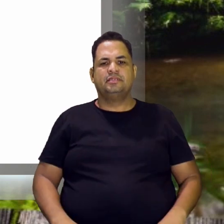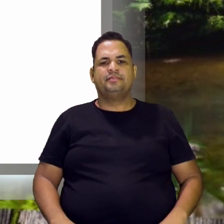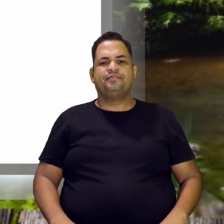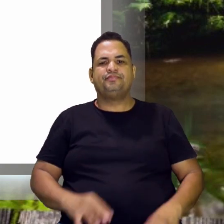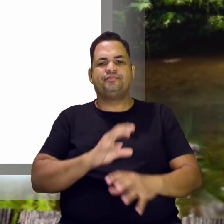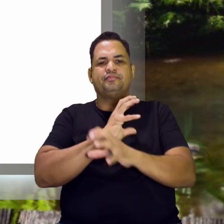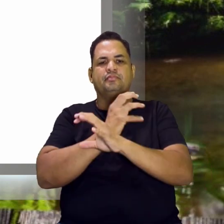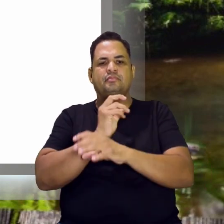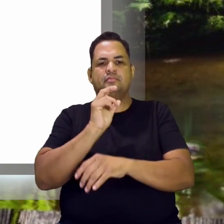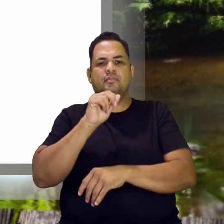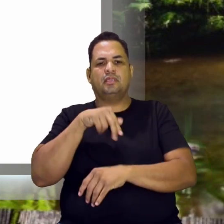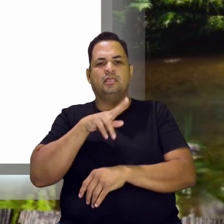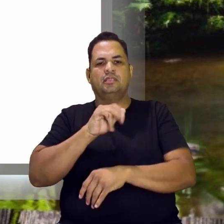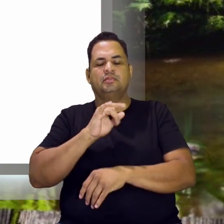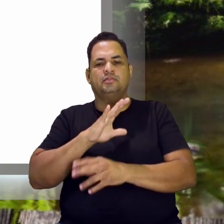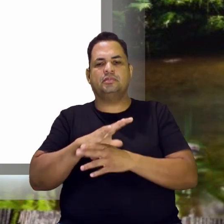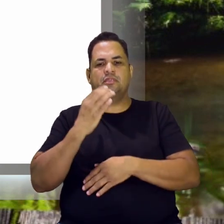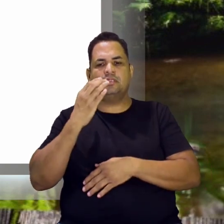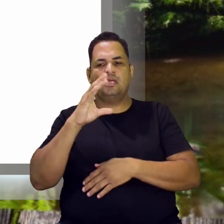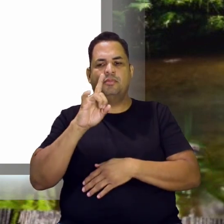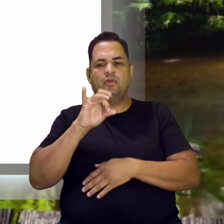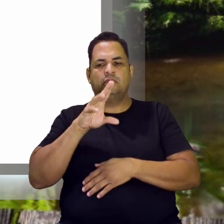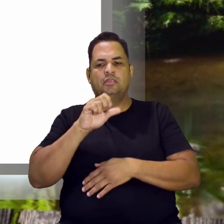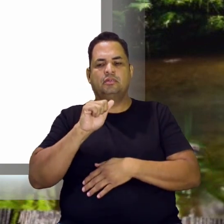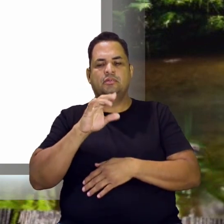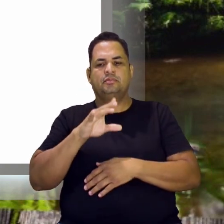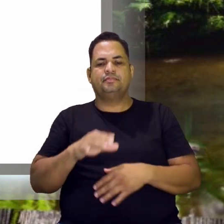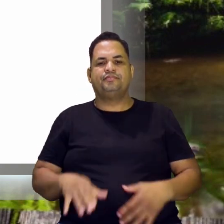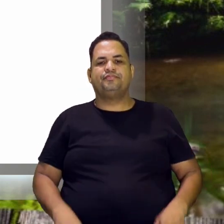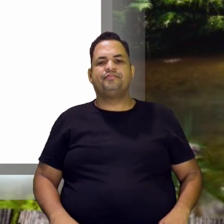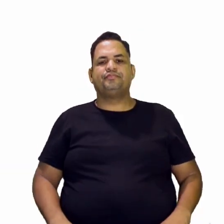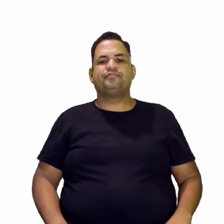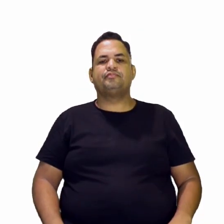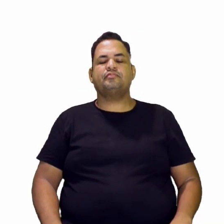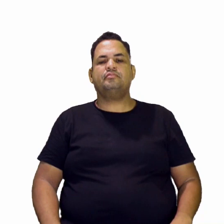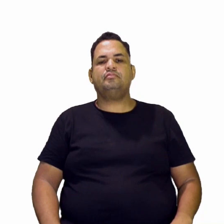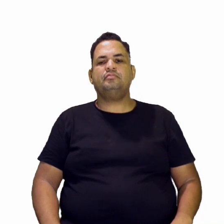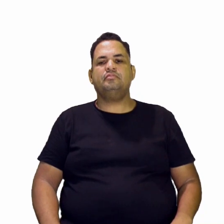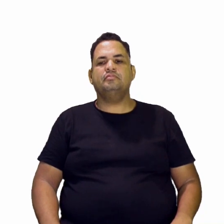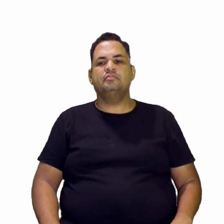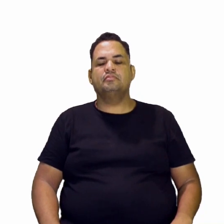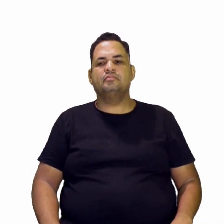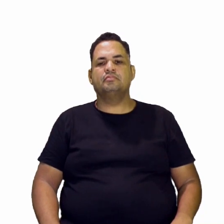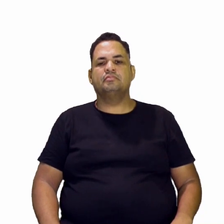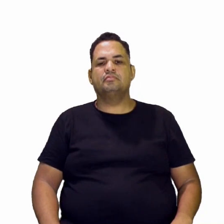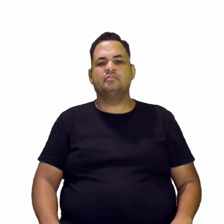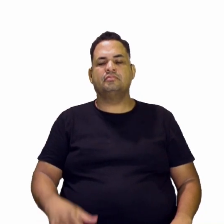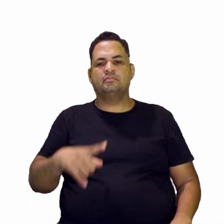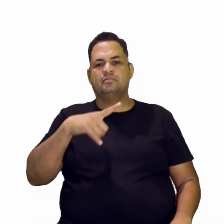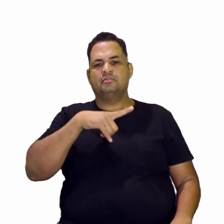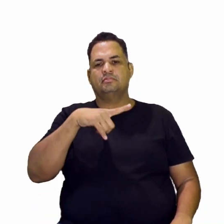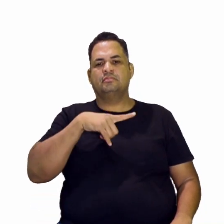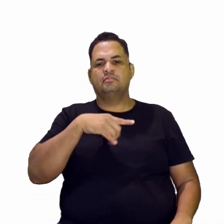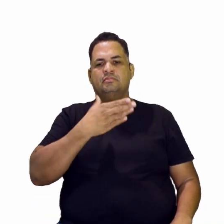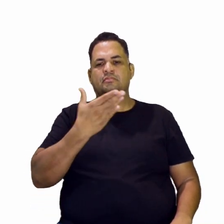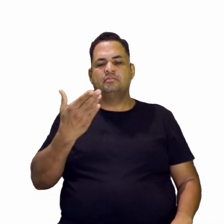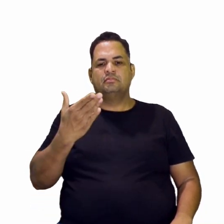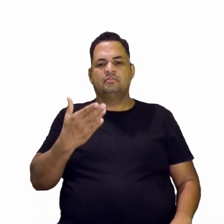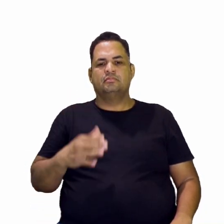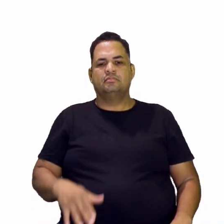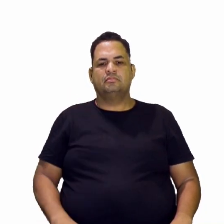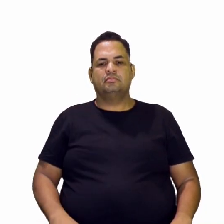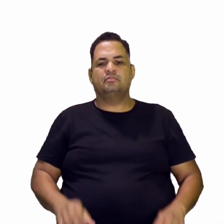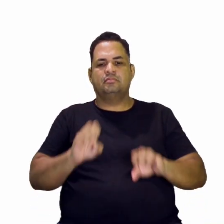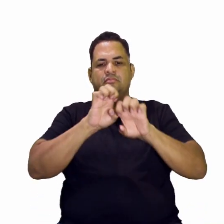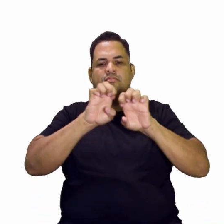de quitina, que é o carboidrato, tá bom? Joga lá. E eles têm esse exoesqueleto, como ele é